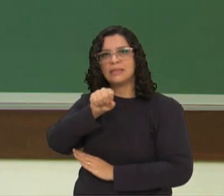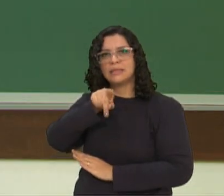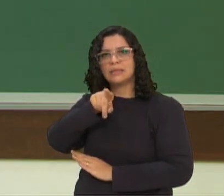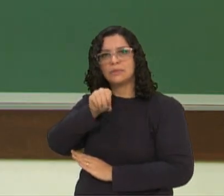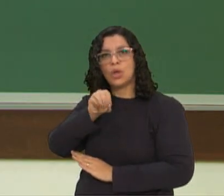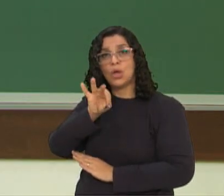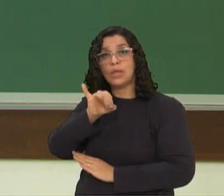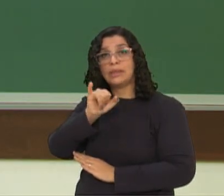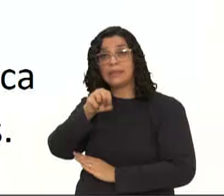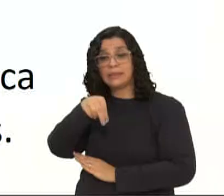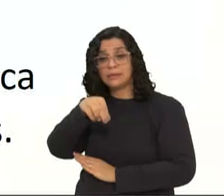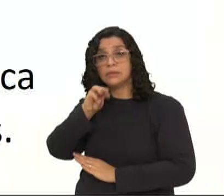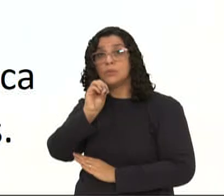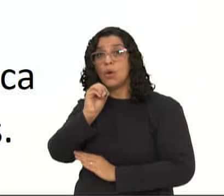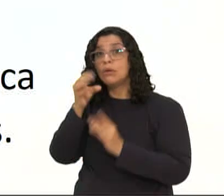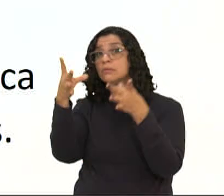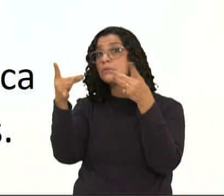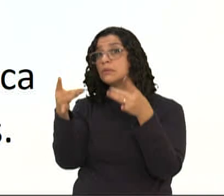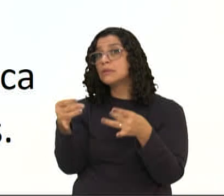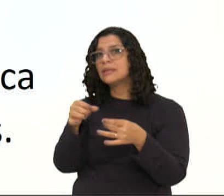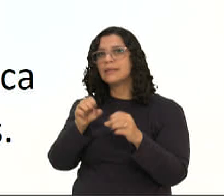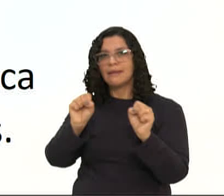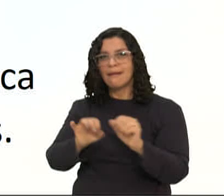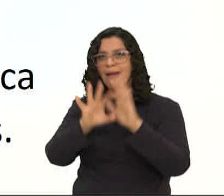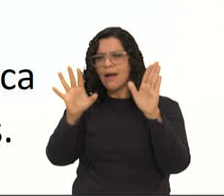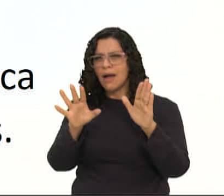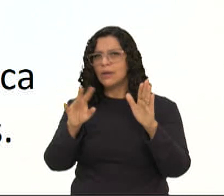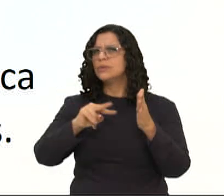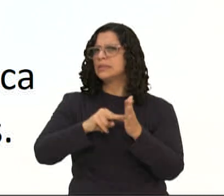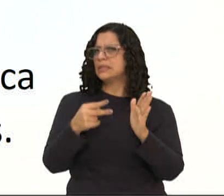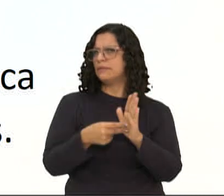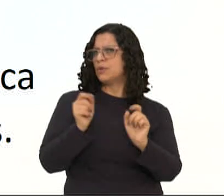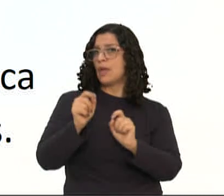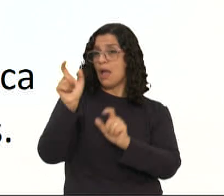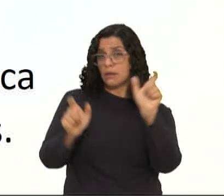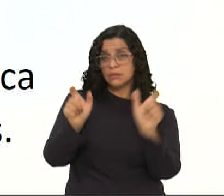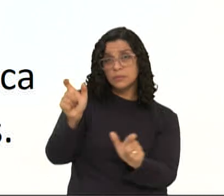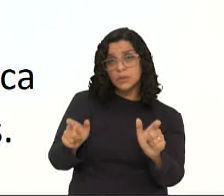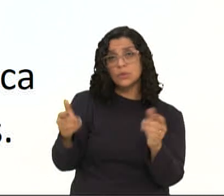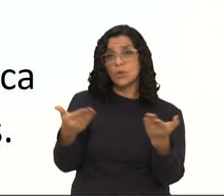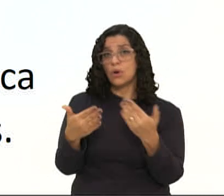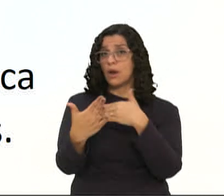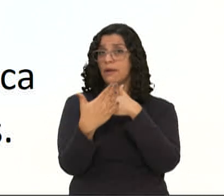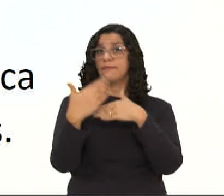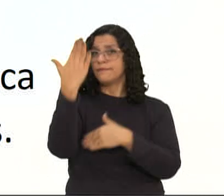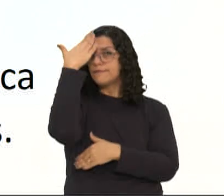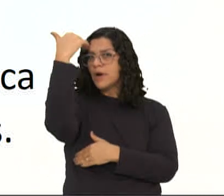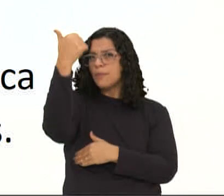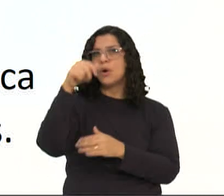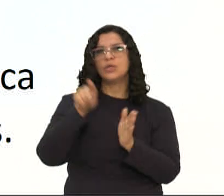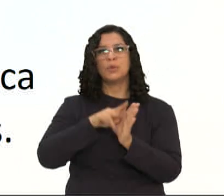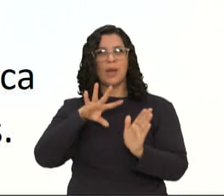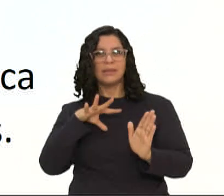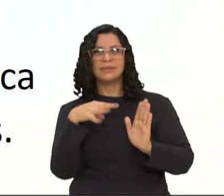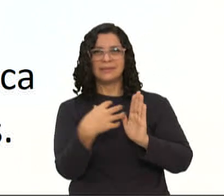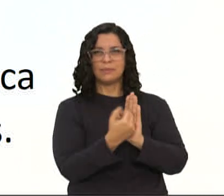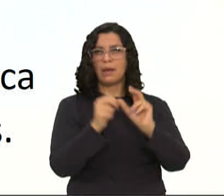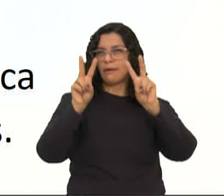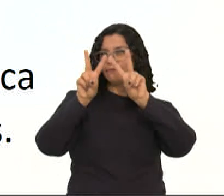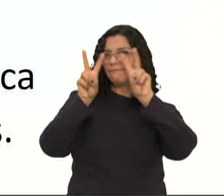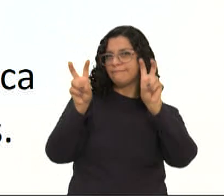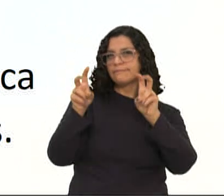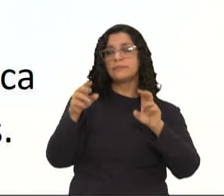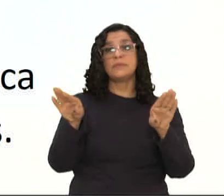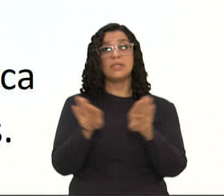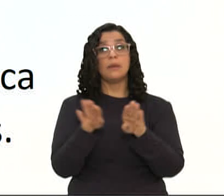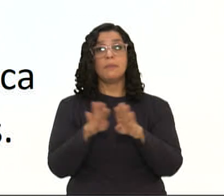esclarecido? Bom, esses déspotas esclarecidos, essas pessoas que vão ficar conhecidas como déspotas esclarecidos, vai